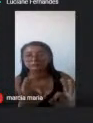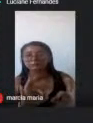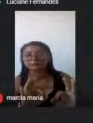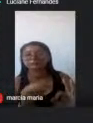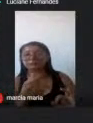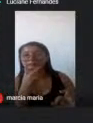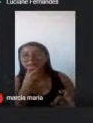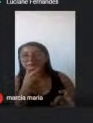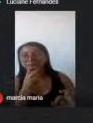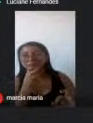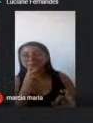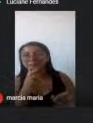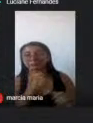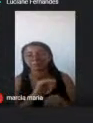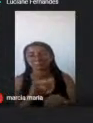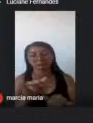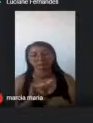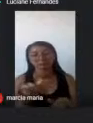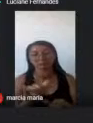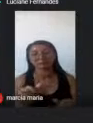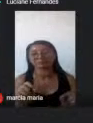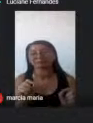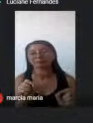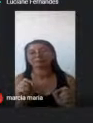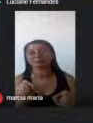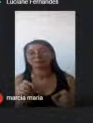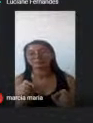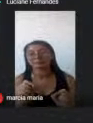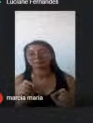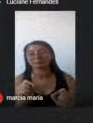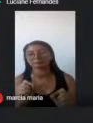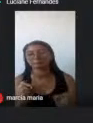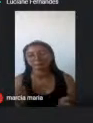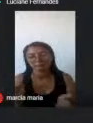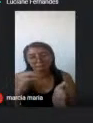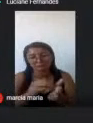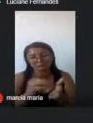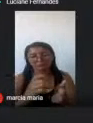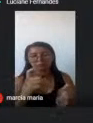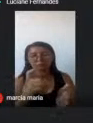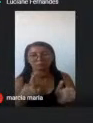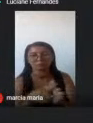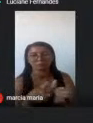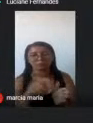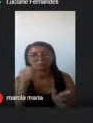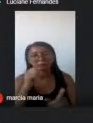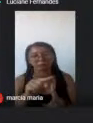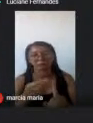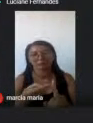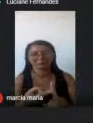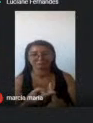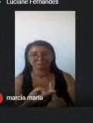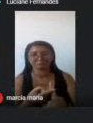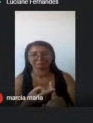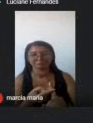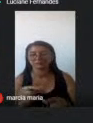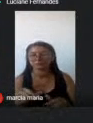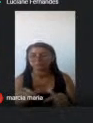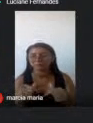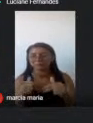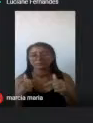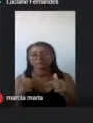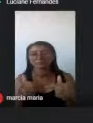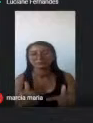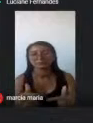essa informação não está no cartão da gestante. Então, assim, além do desafio de